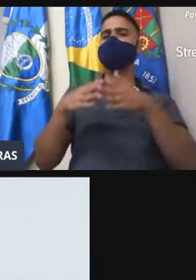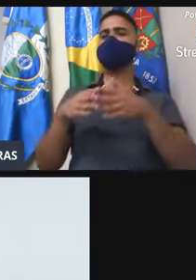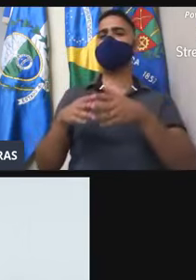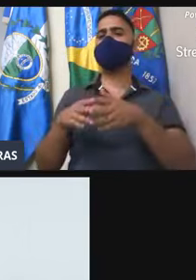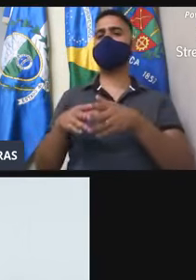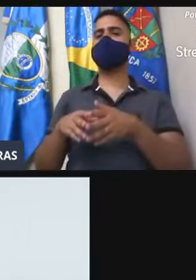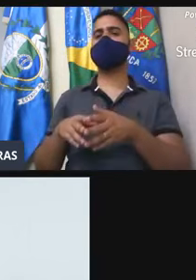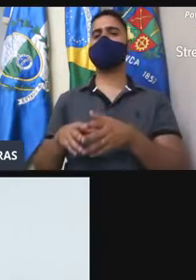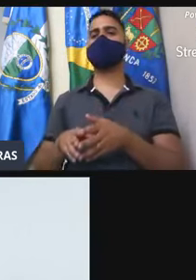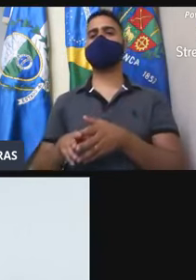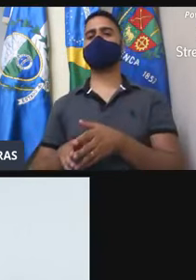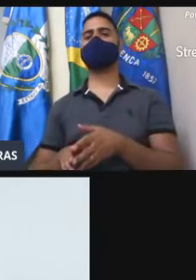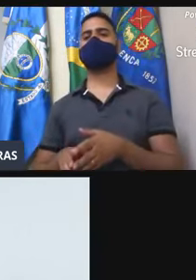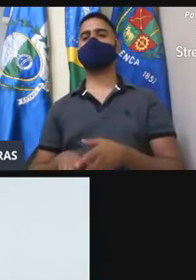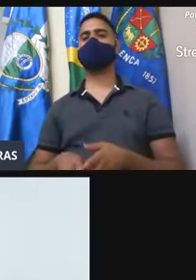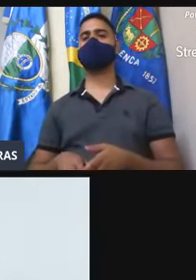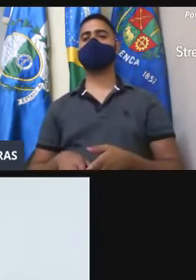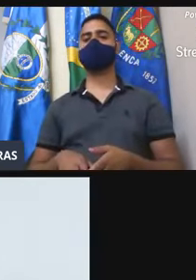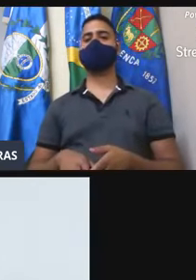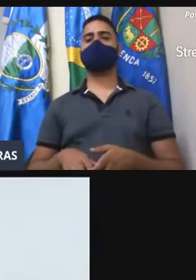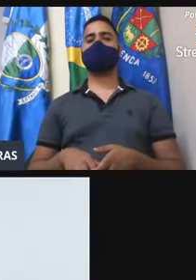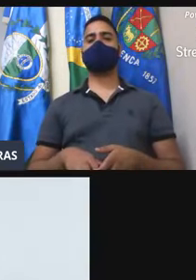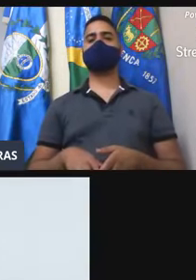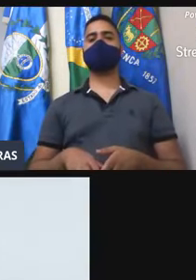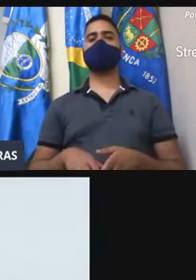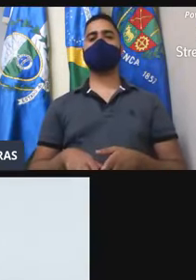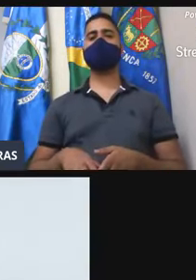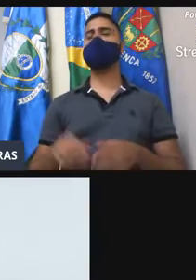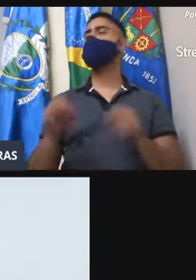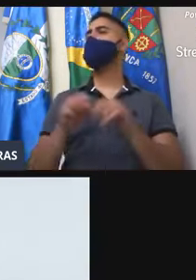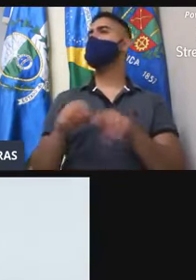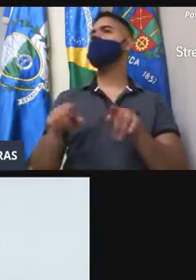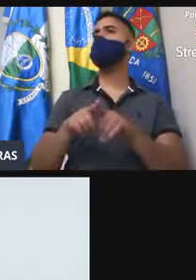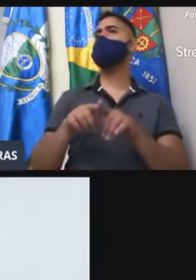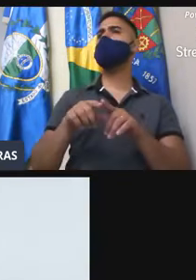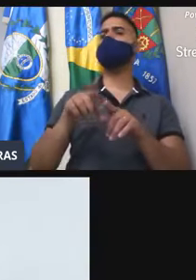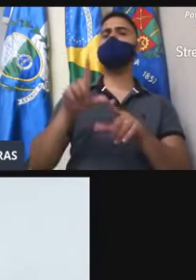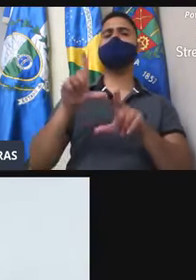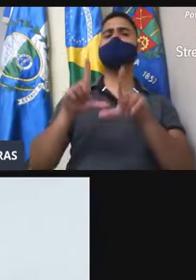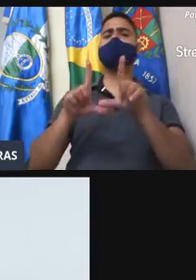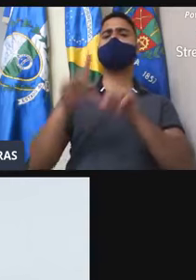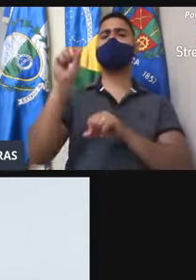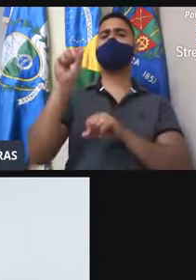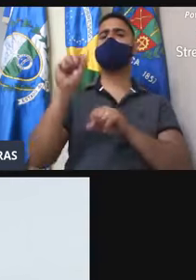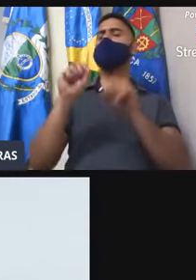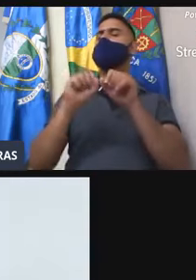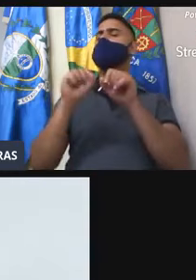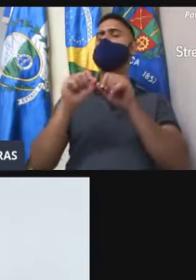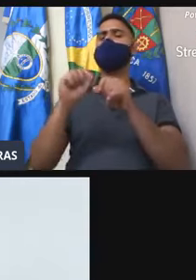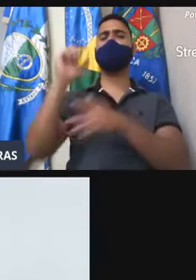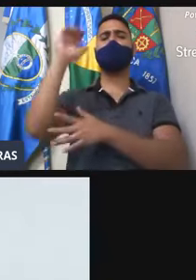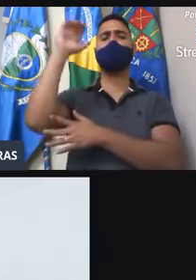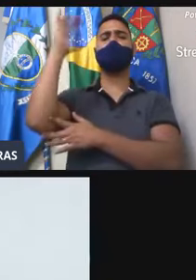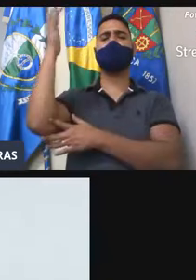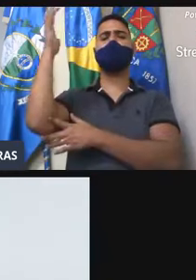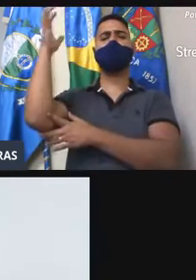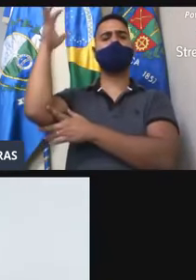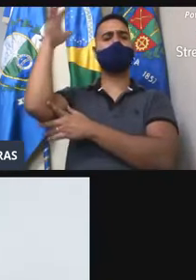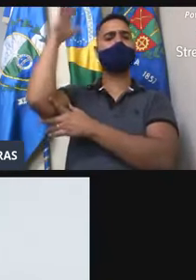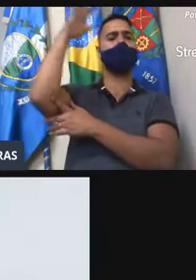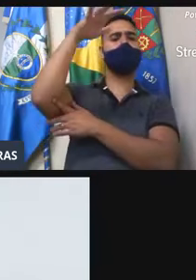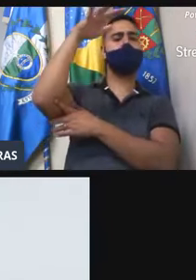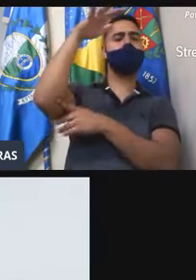Light e eu vou fazer um outro apelo aqui nesse momento para que eles possam fazer a poda da árvore que ela está atingindo a alta